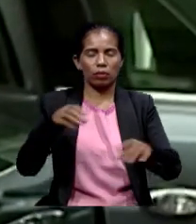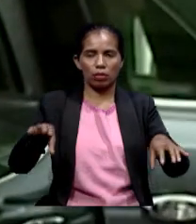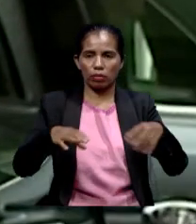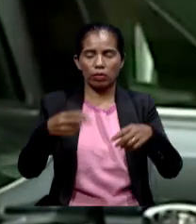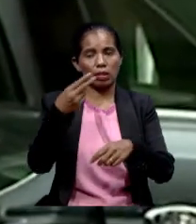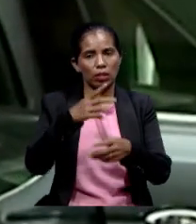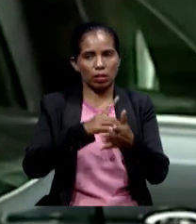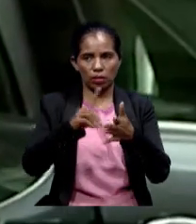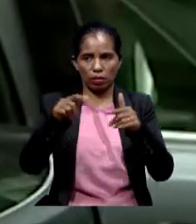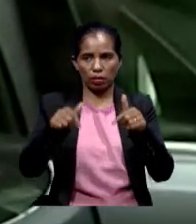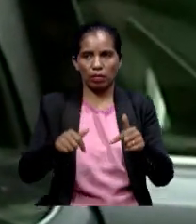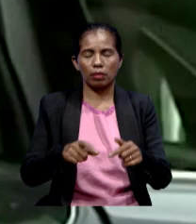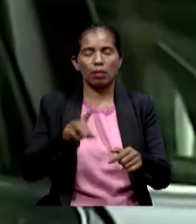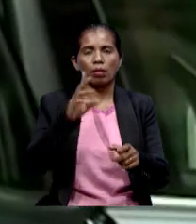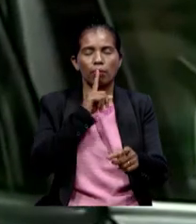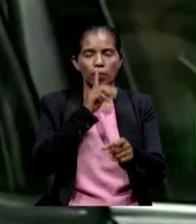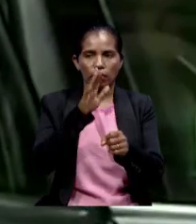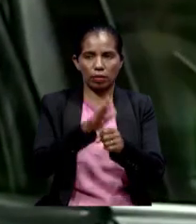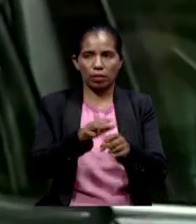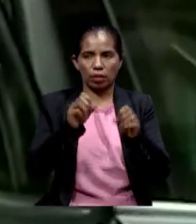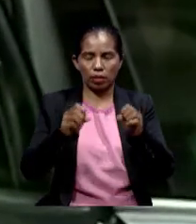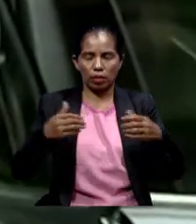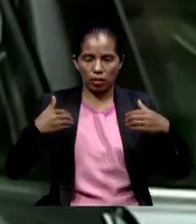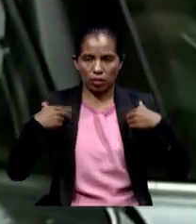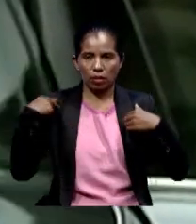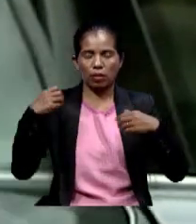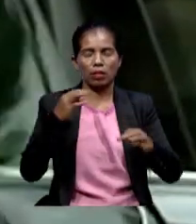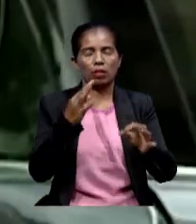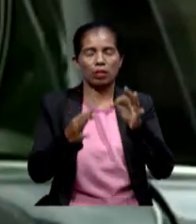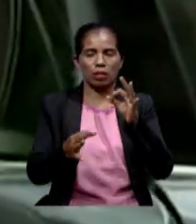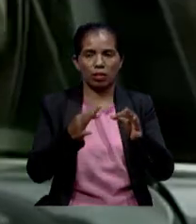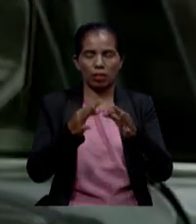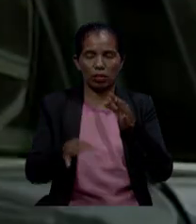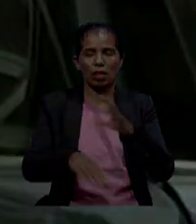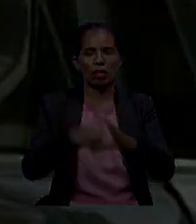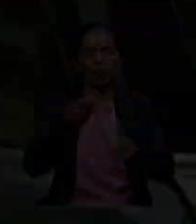Johnson promete permanece e a poder mas que resigna an husi ne cargo.